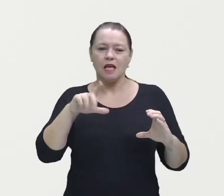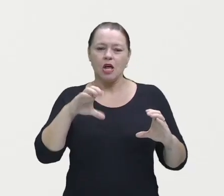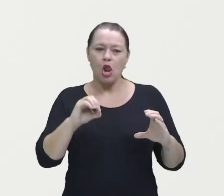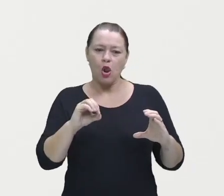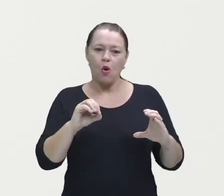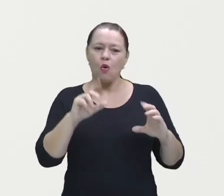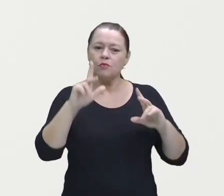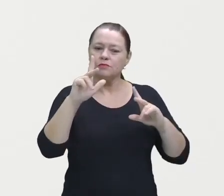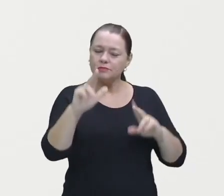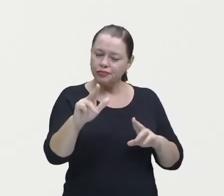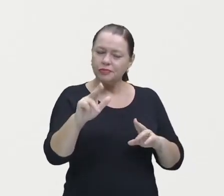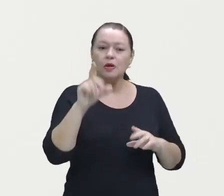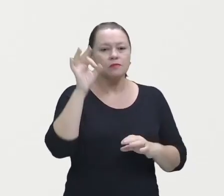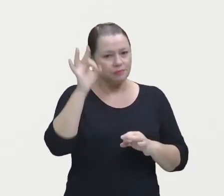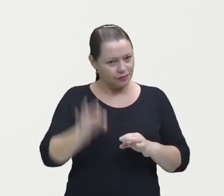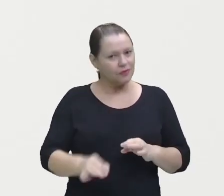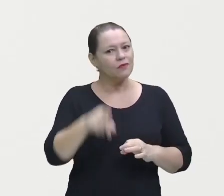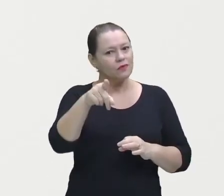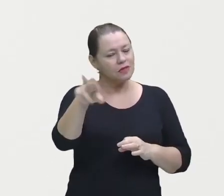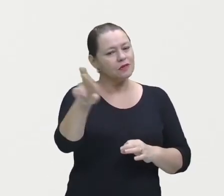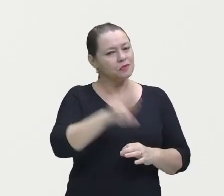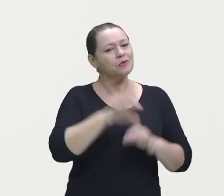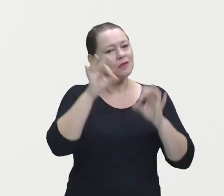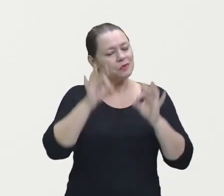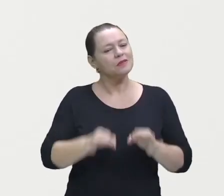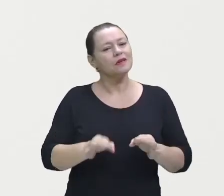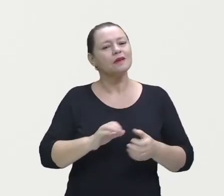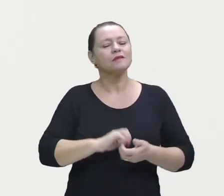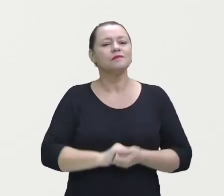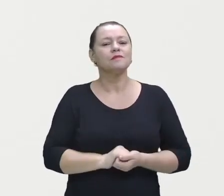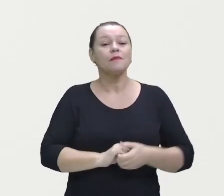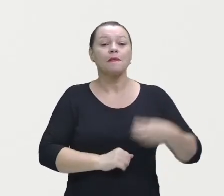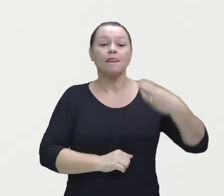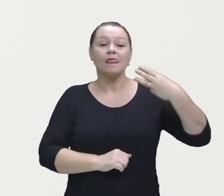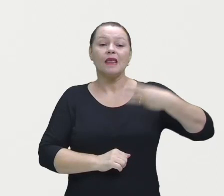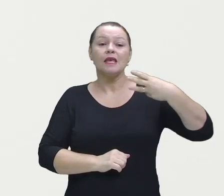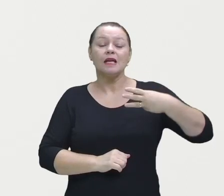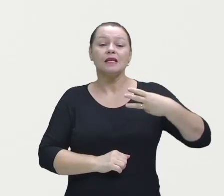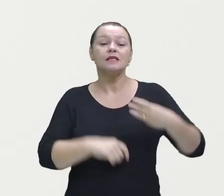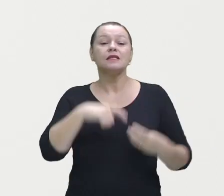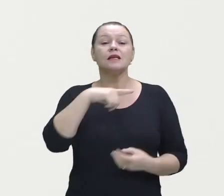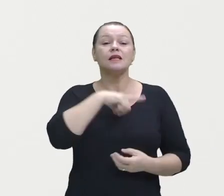losango, e você acertou. E a terceira questão, nós tivemos